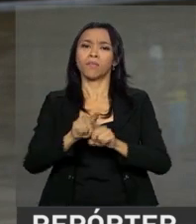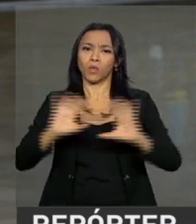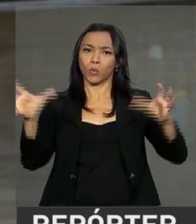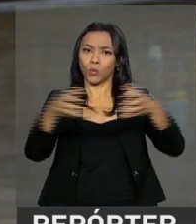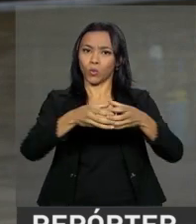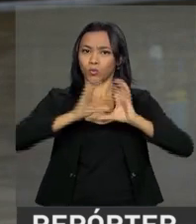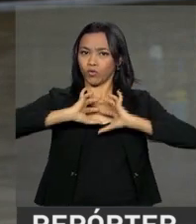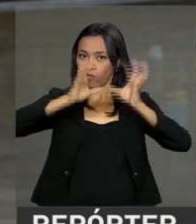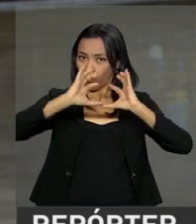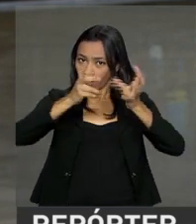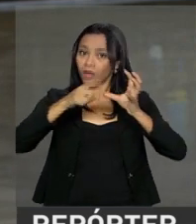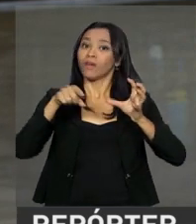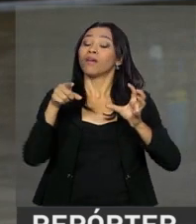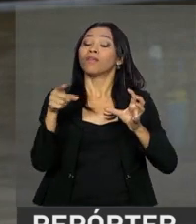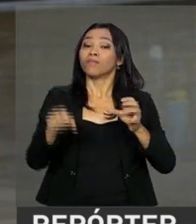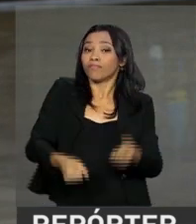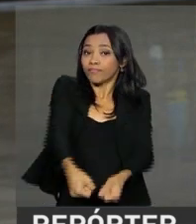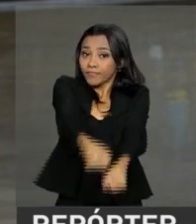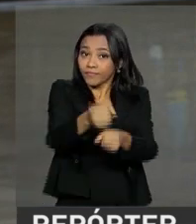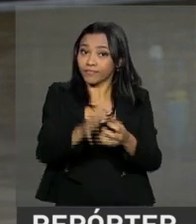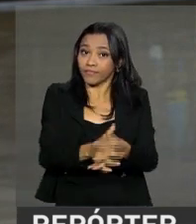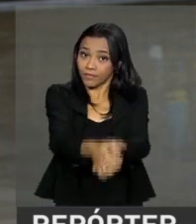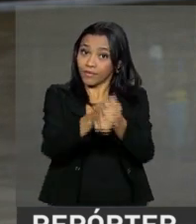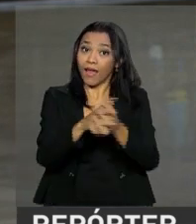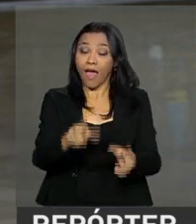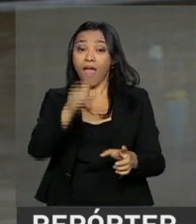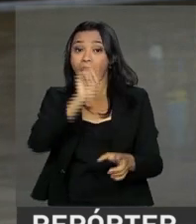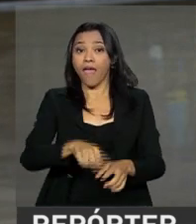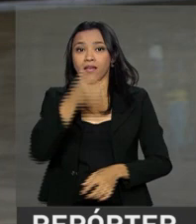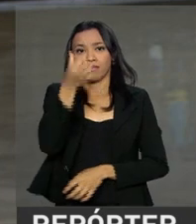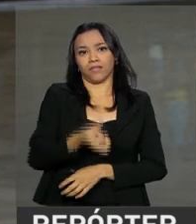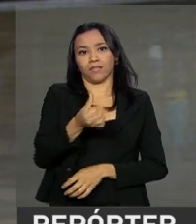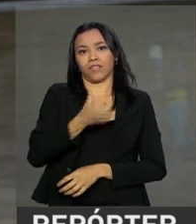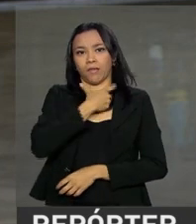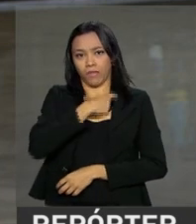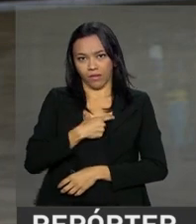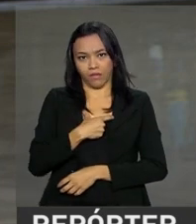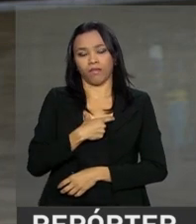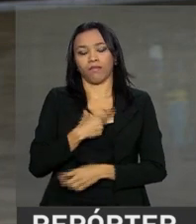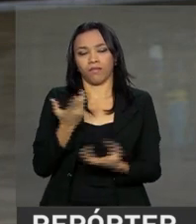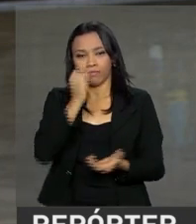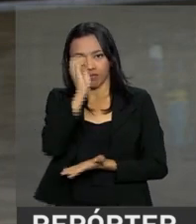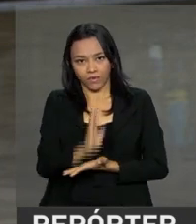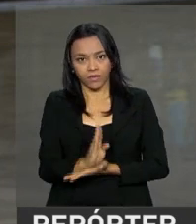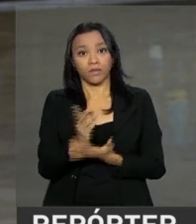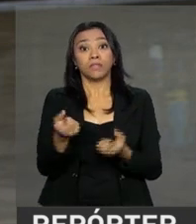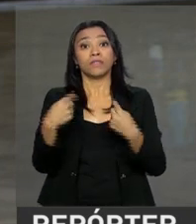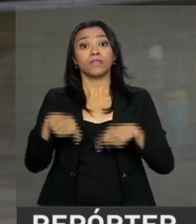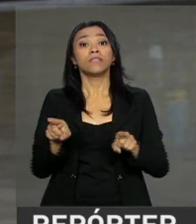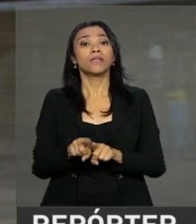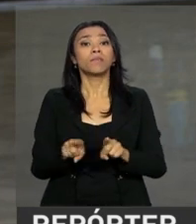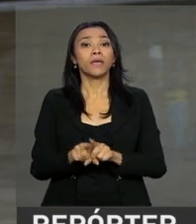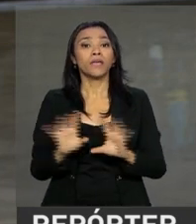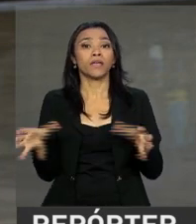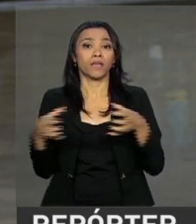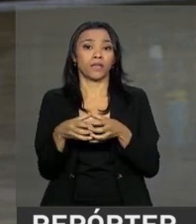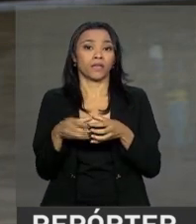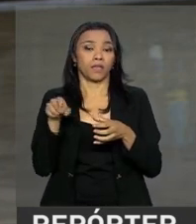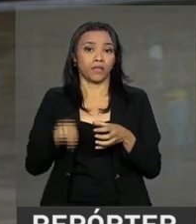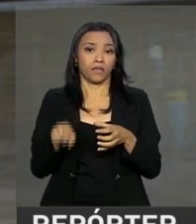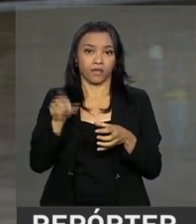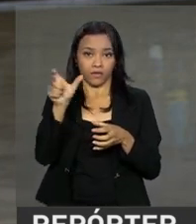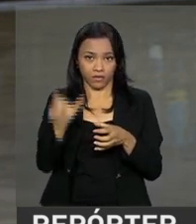de vôlei que também foram medalhistas de Ouro foi a sexta medalha do Brasil em jogos olímpicos e também a seleção o